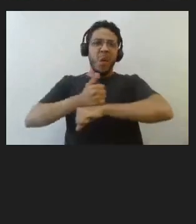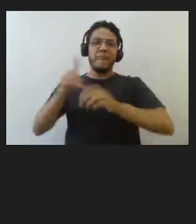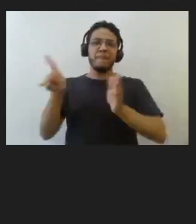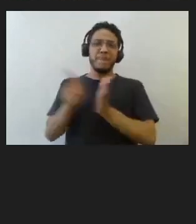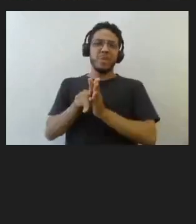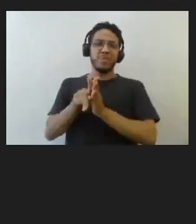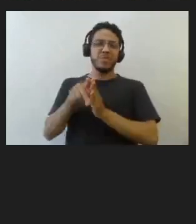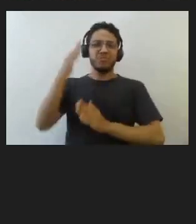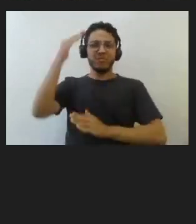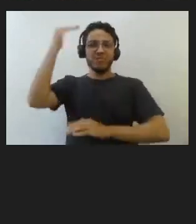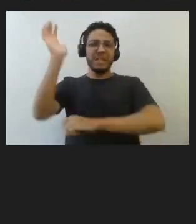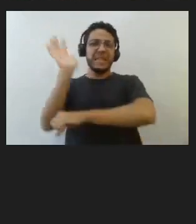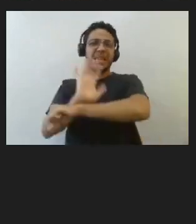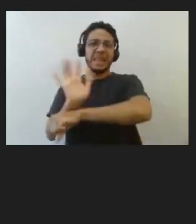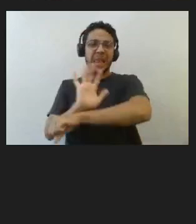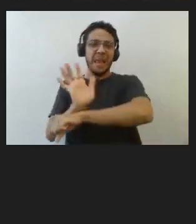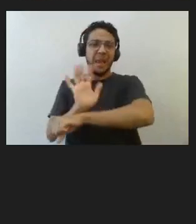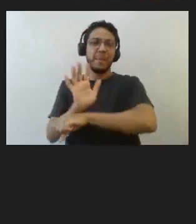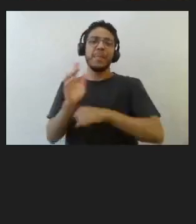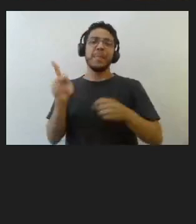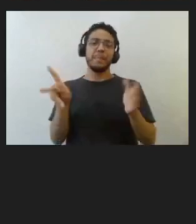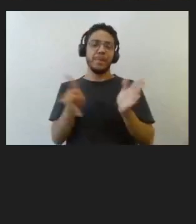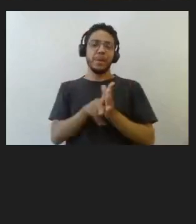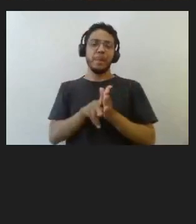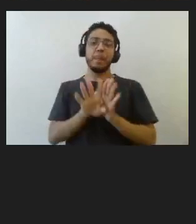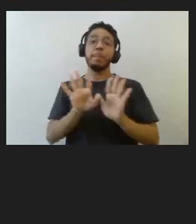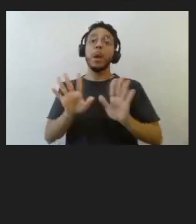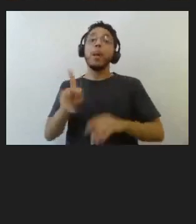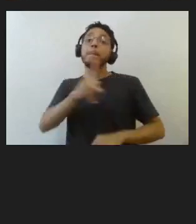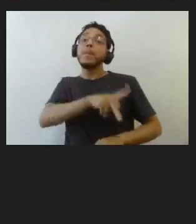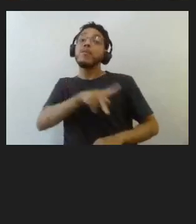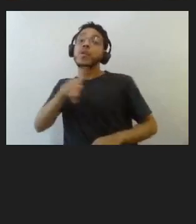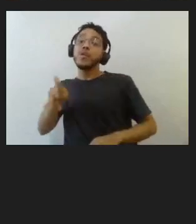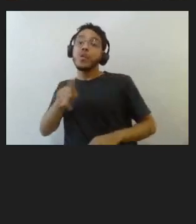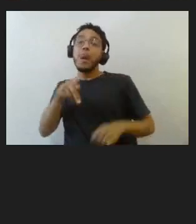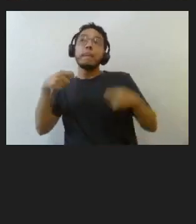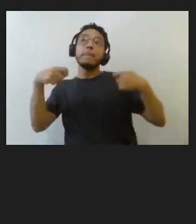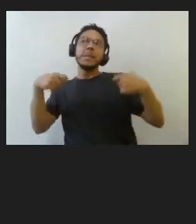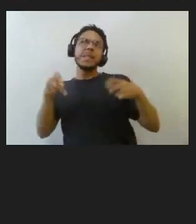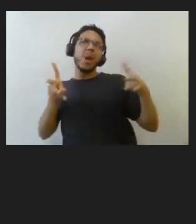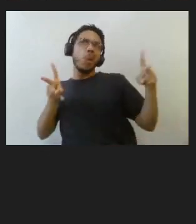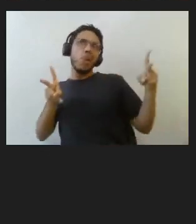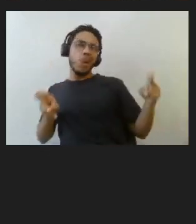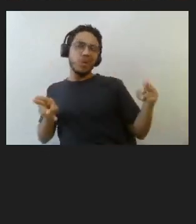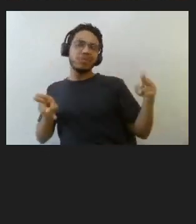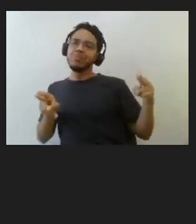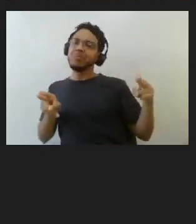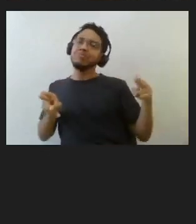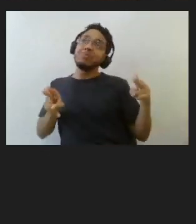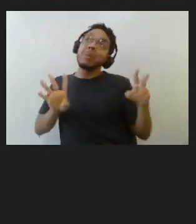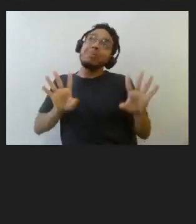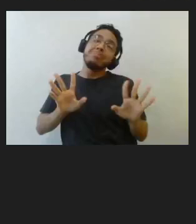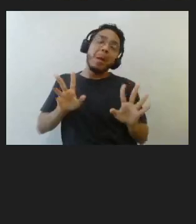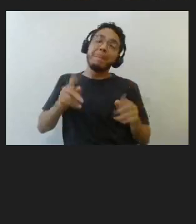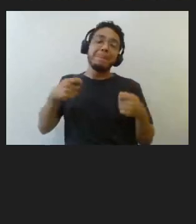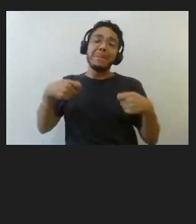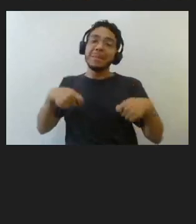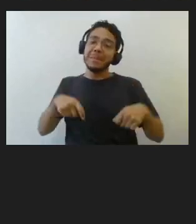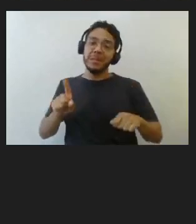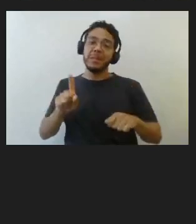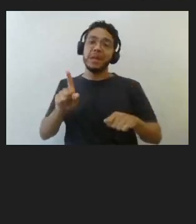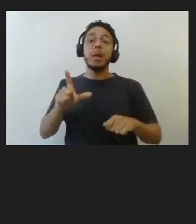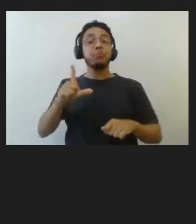e enquanto professor. Não necessariamente é preciso utilizar esse formato. Muitas vezes a gente tem